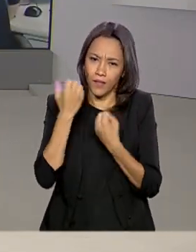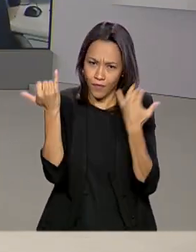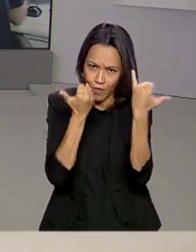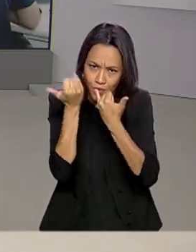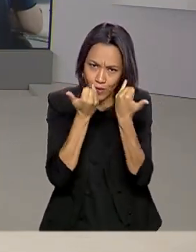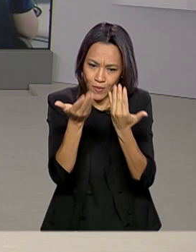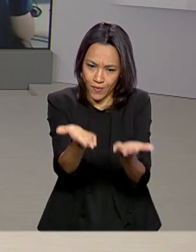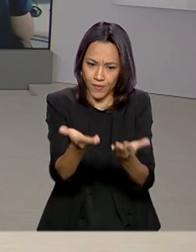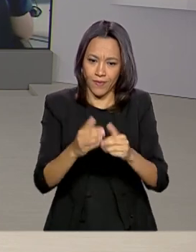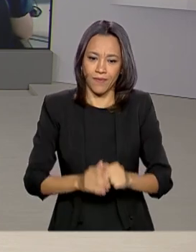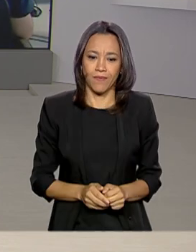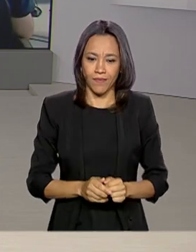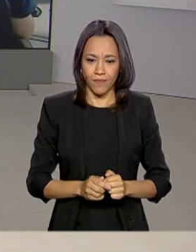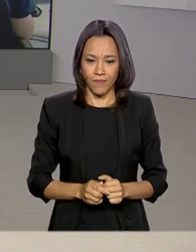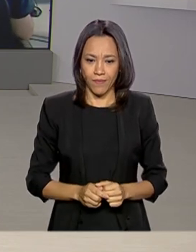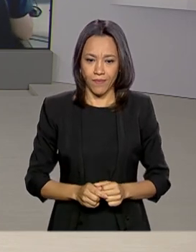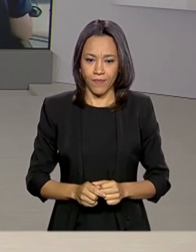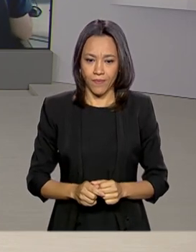dia.